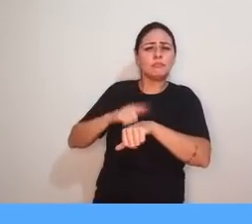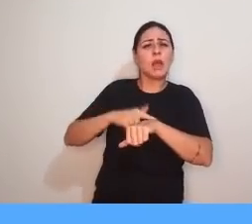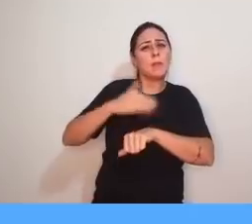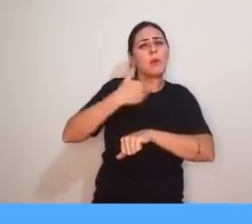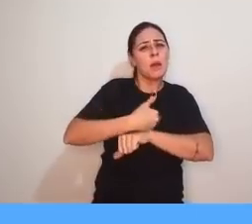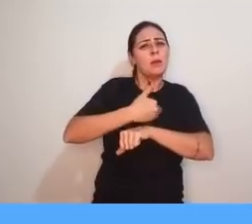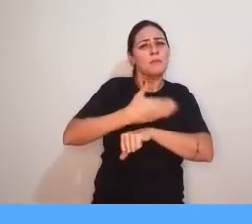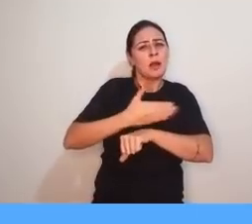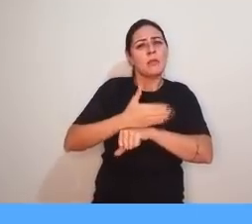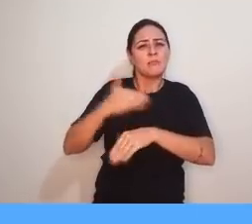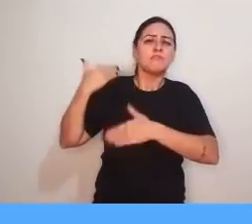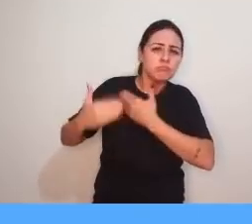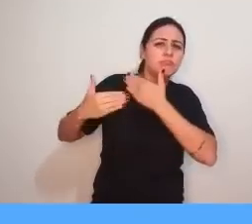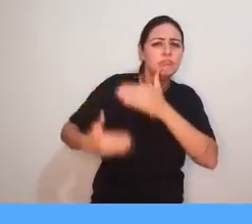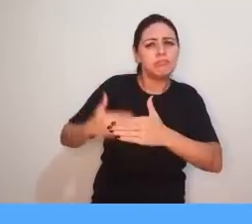estudante de preocupações.